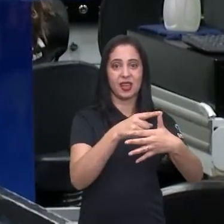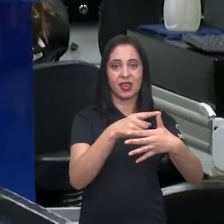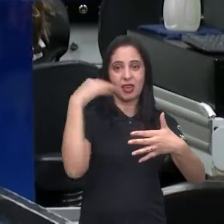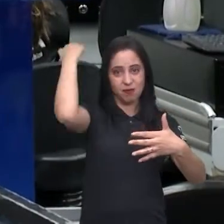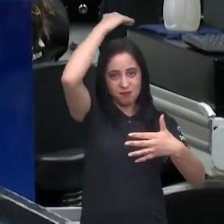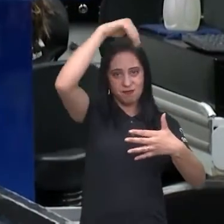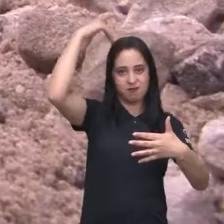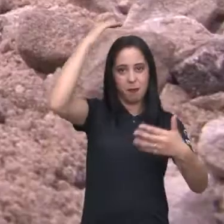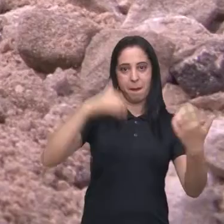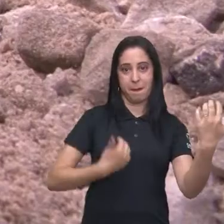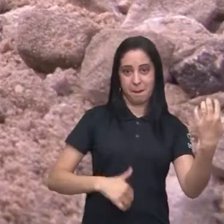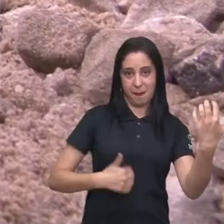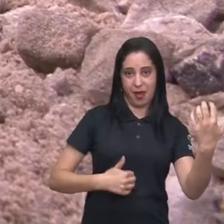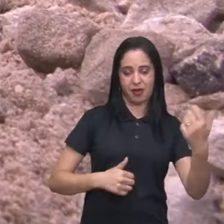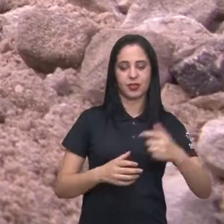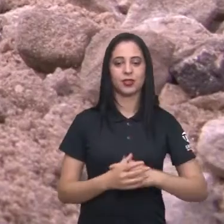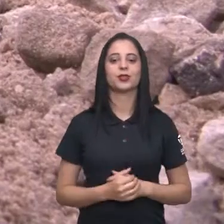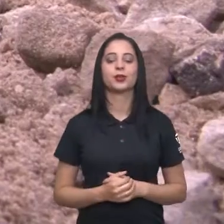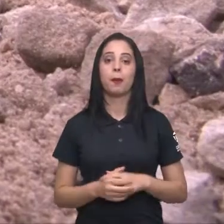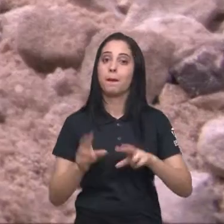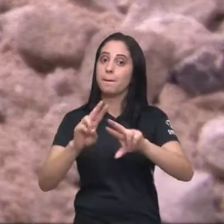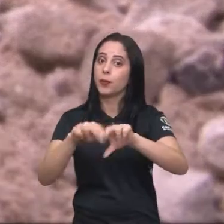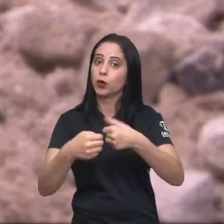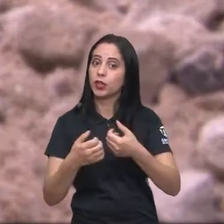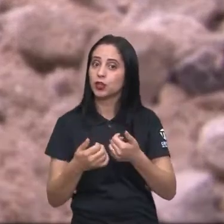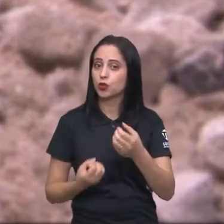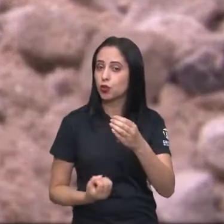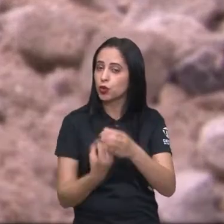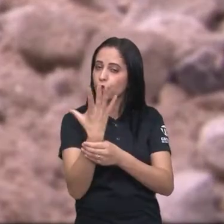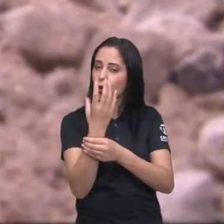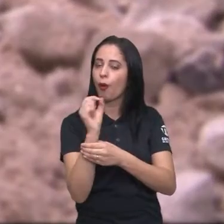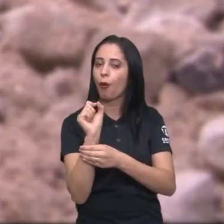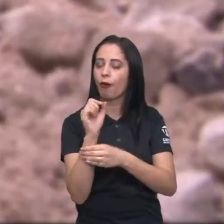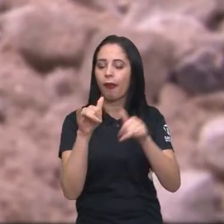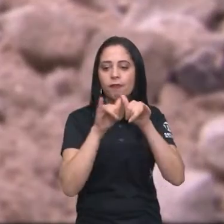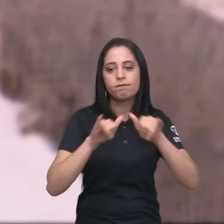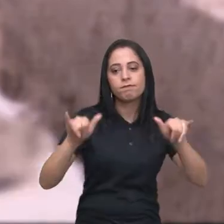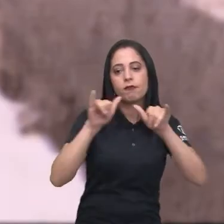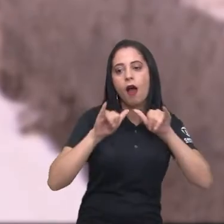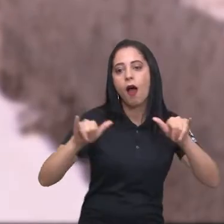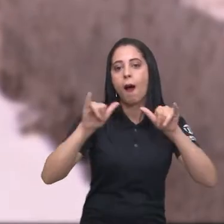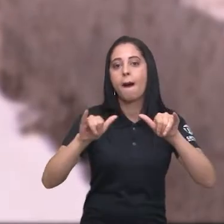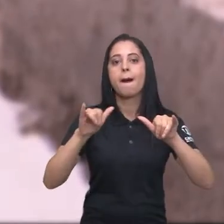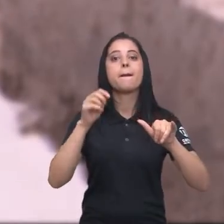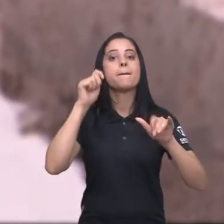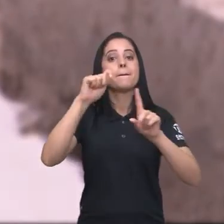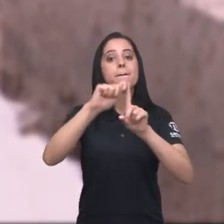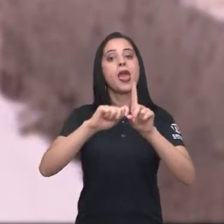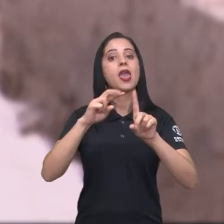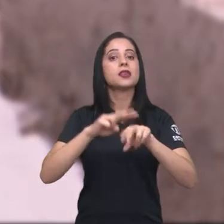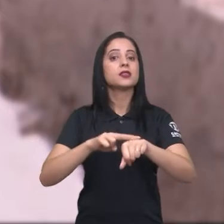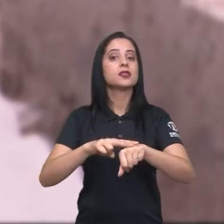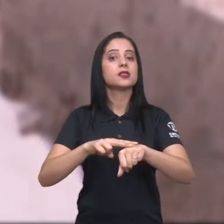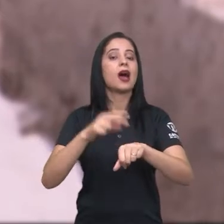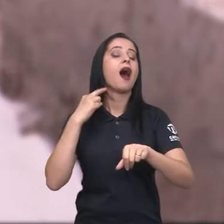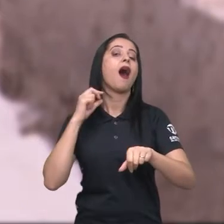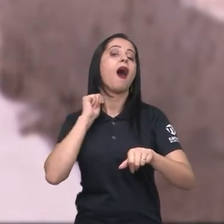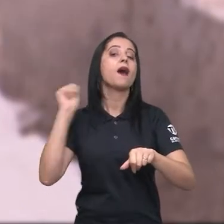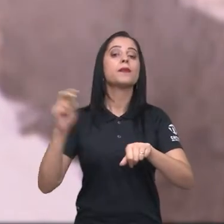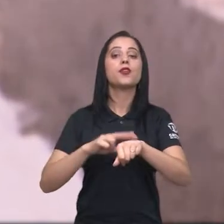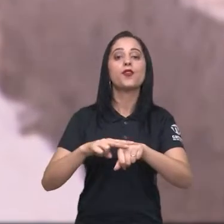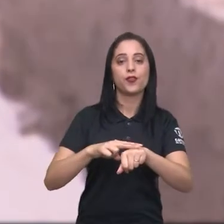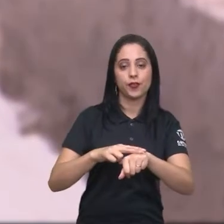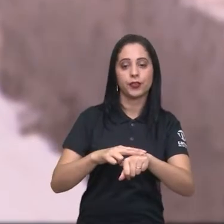do México. Para reduzir esses números, foi criada a campanha Abril Verde, dedicada à discussão e